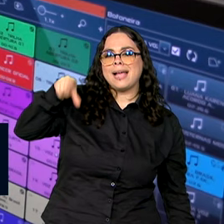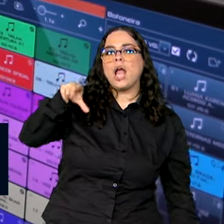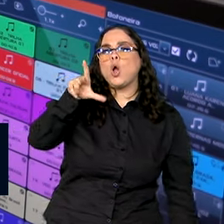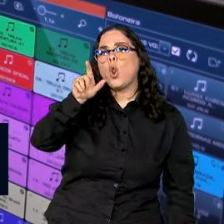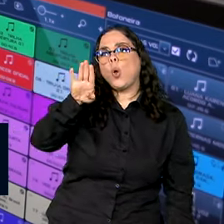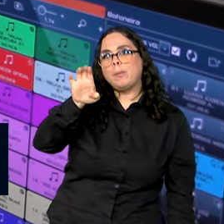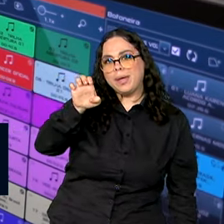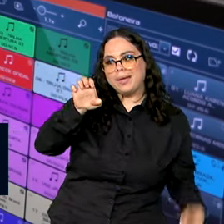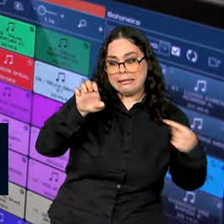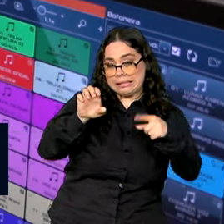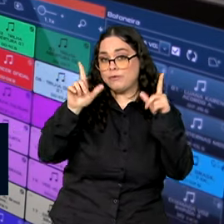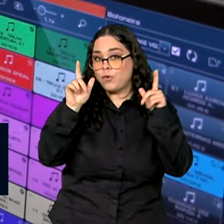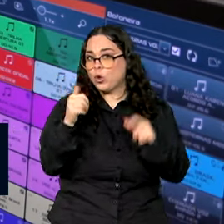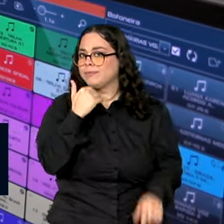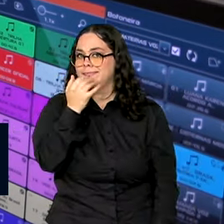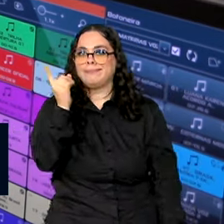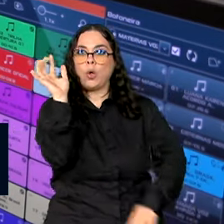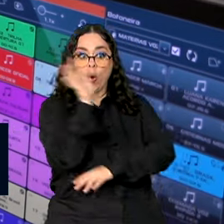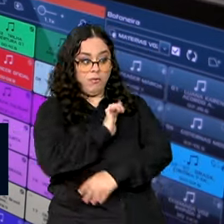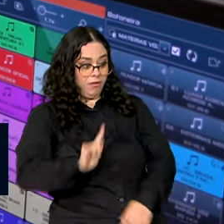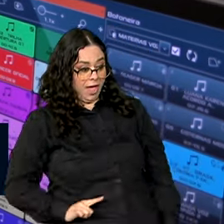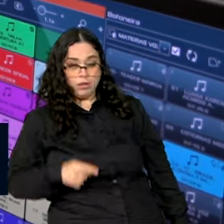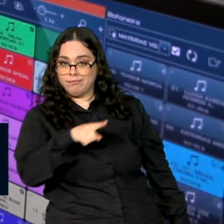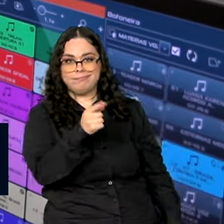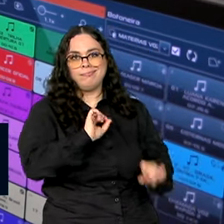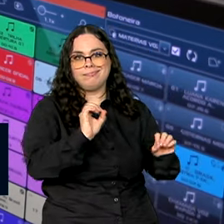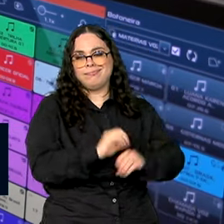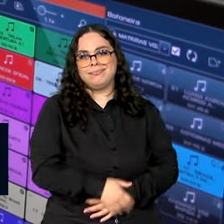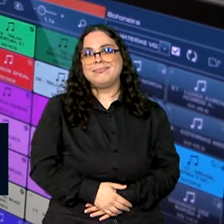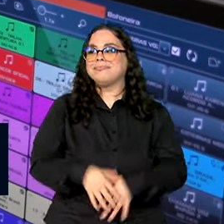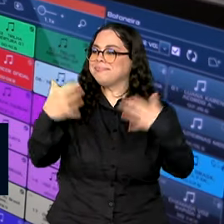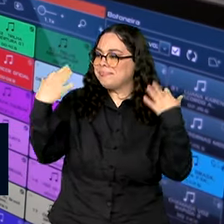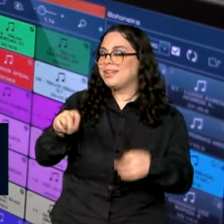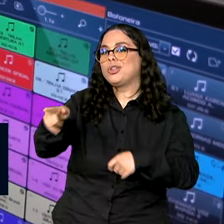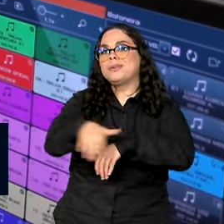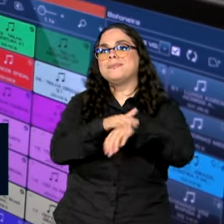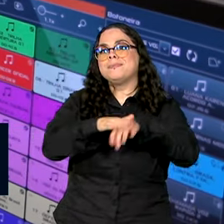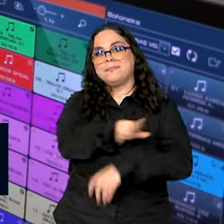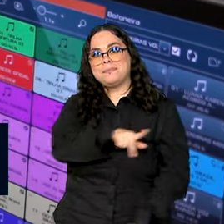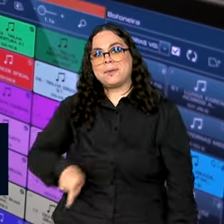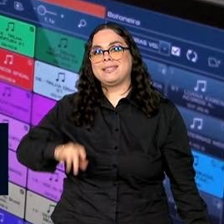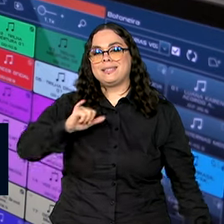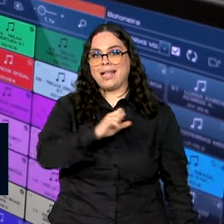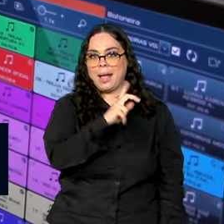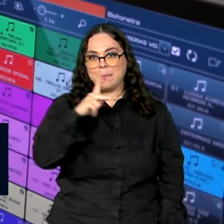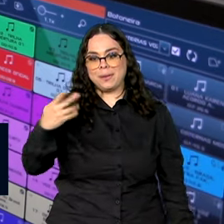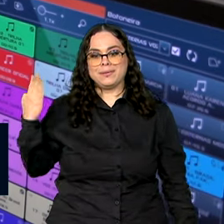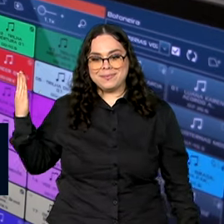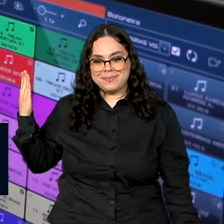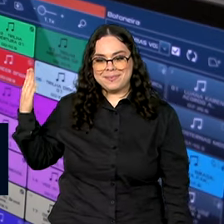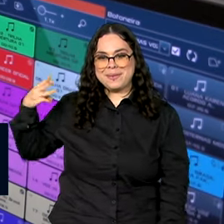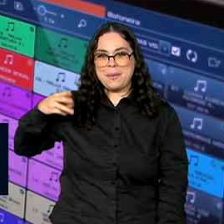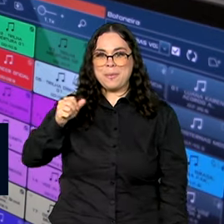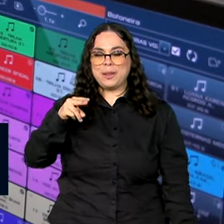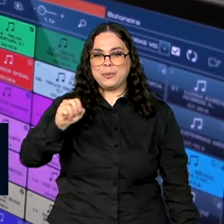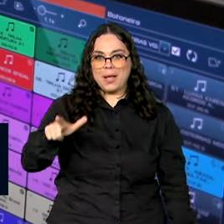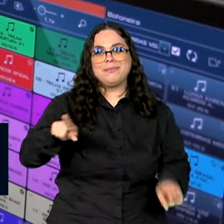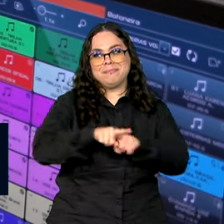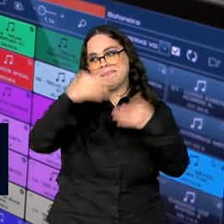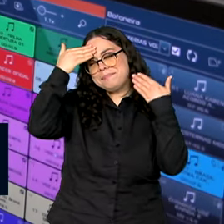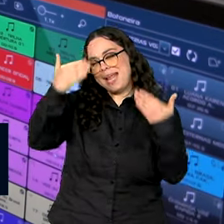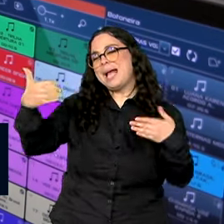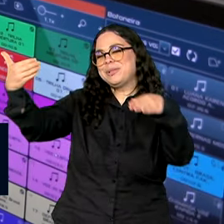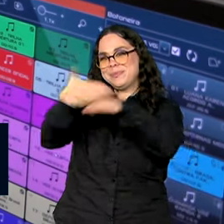mesmo que ela tenha a foto não serve Tá certo nós acabamos de conversar ao vivo com o presidente do INEP Manuel Palácios e agradecemos sua